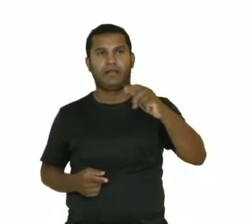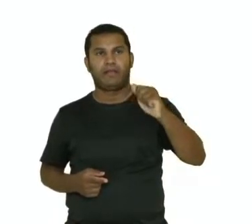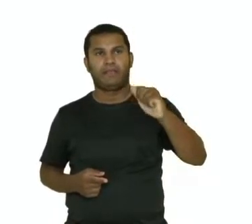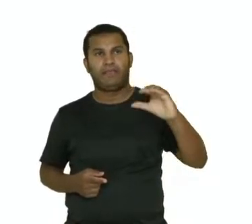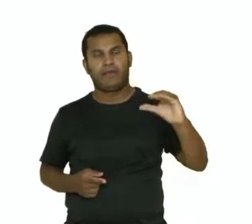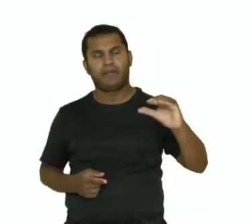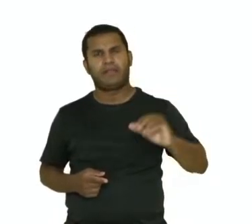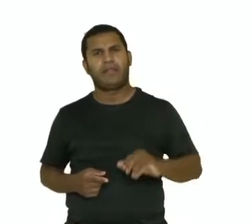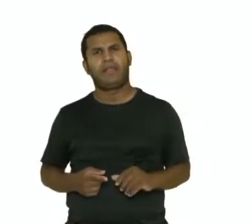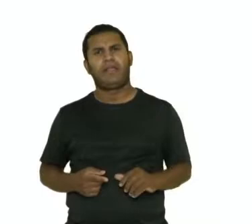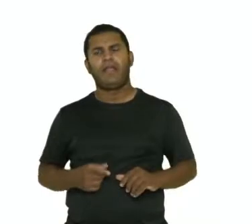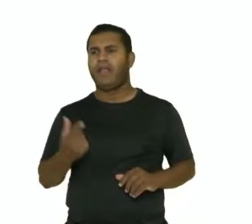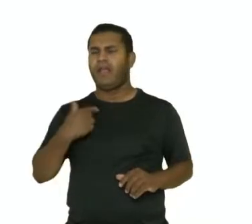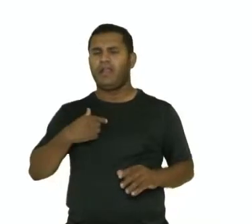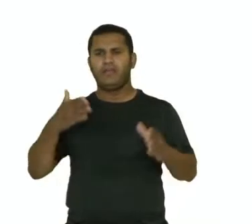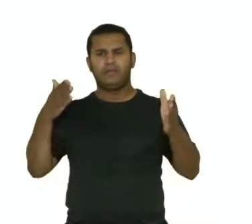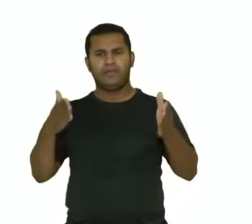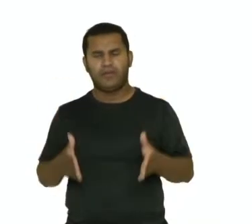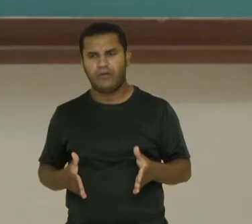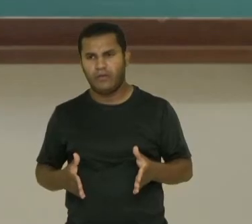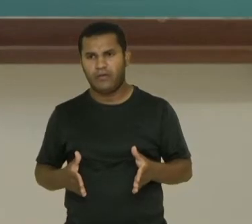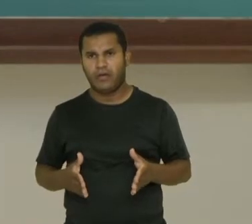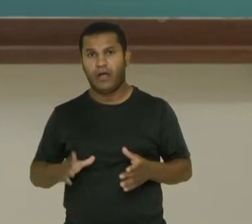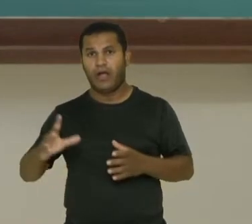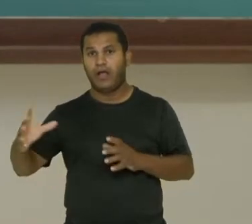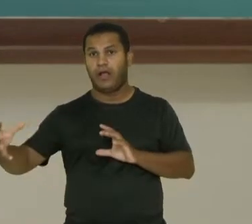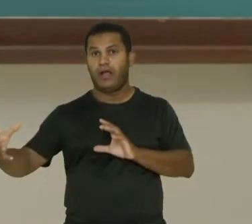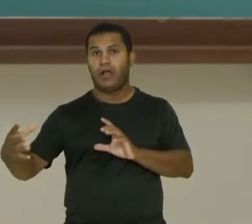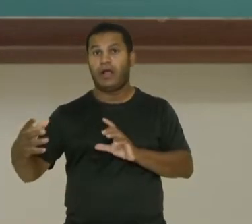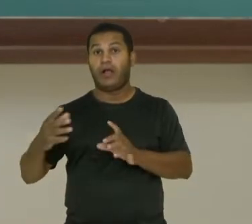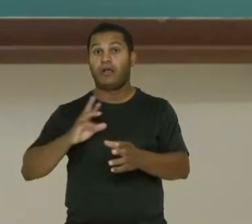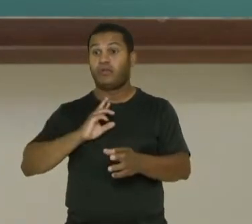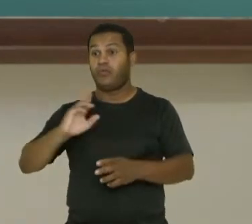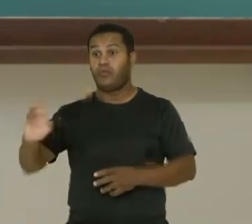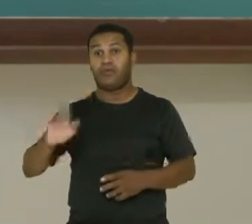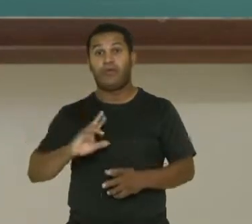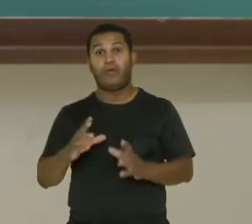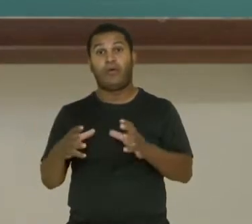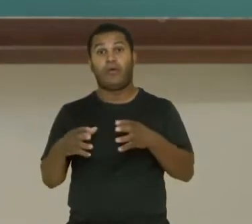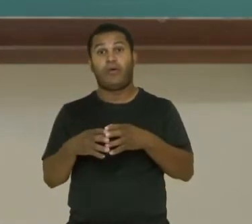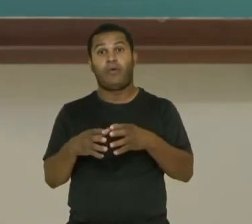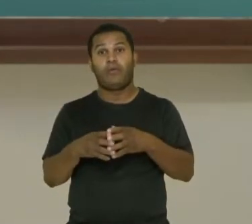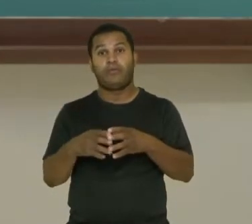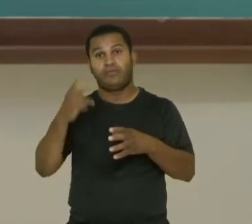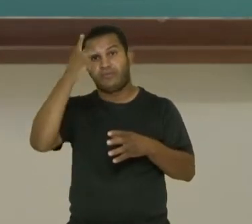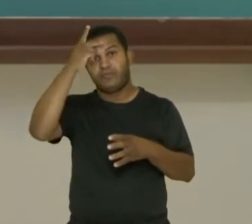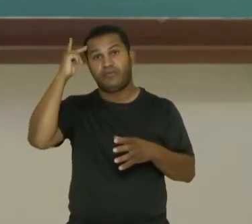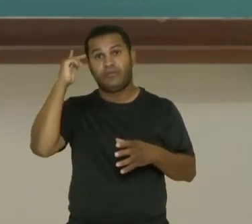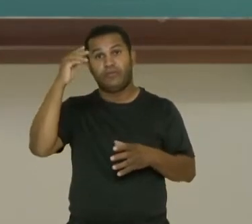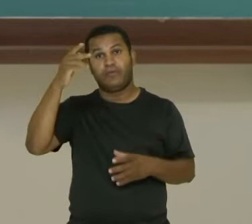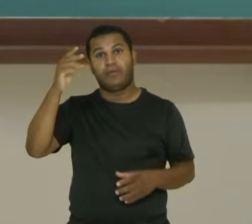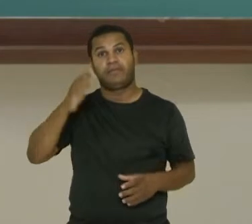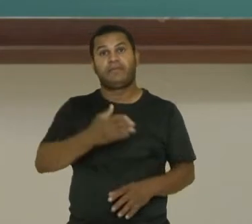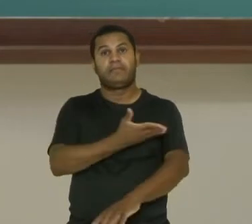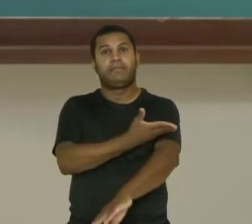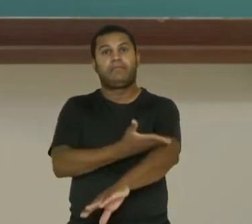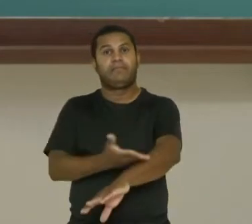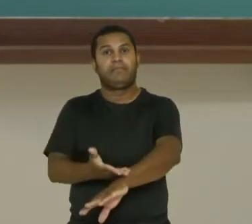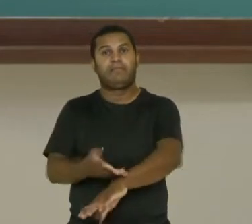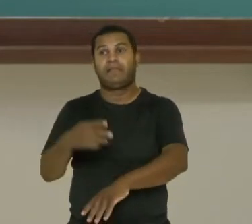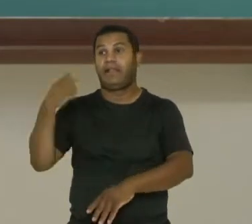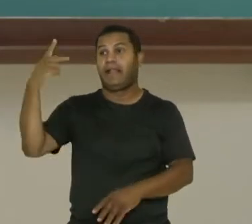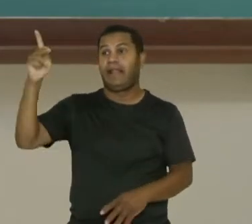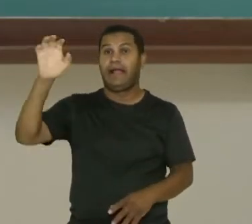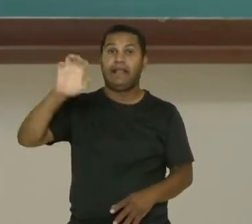originários da América? Aqui nós temos duas situações, né? Nós vamos falar então da letalidade das doenças europeias em